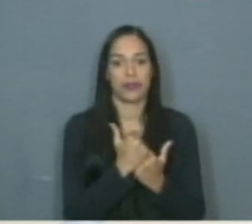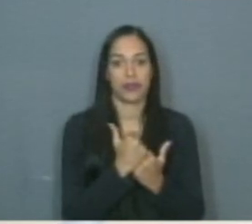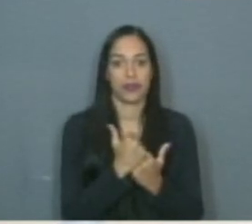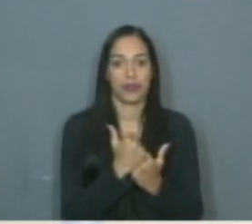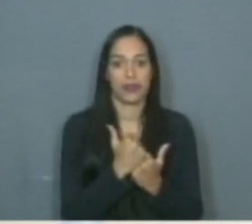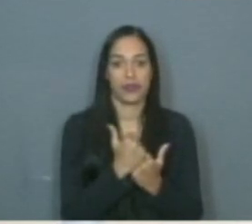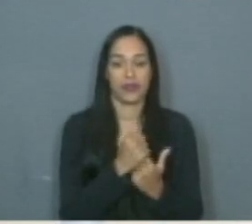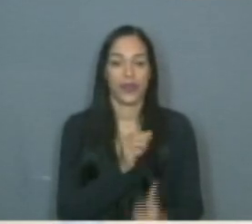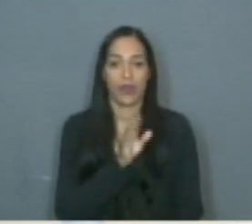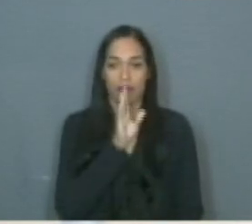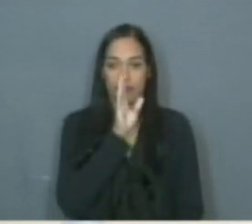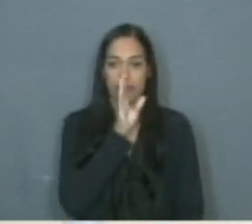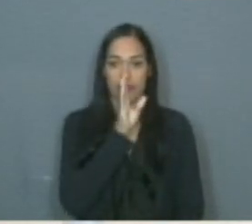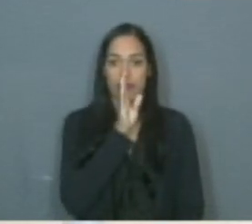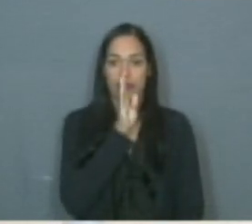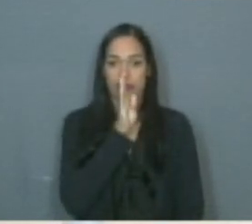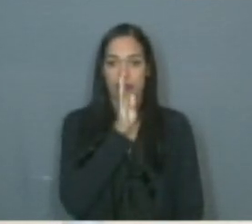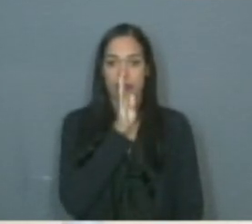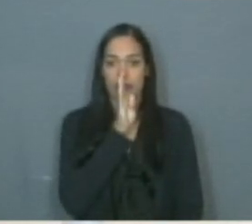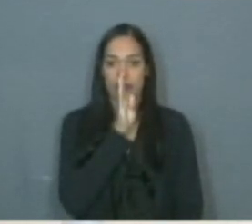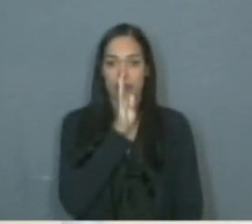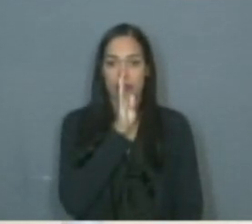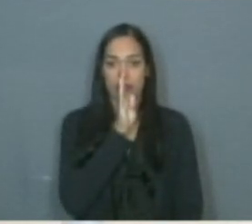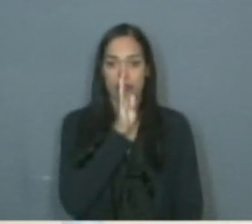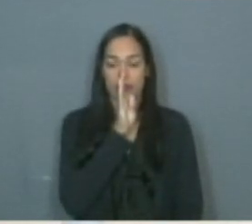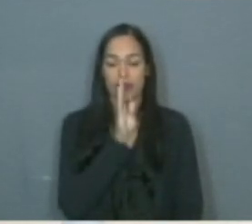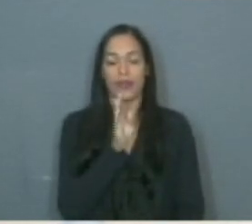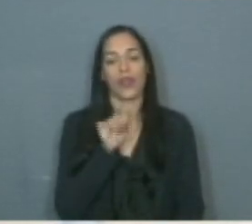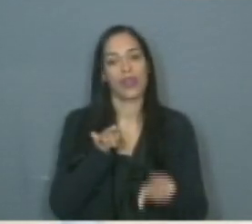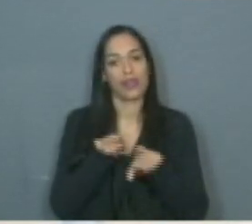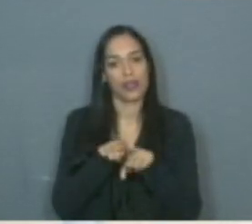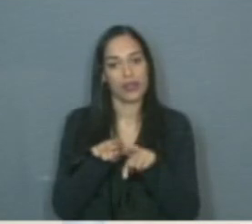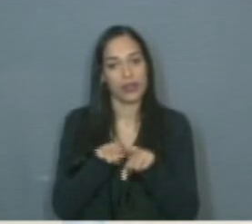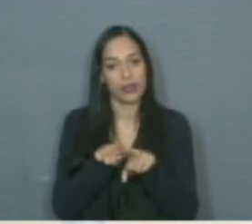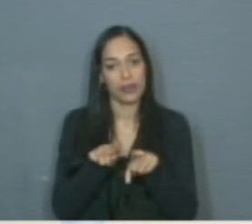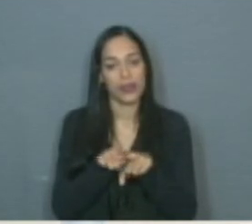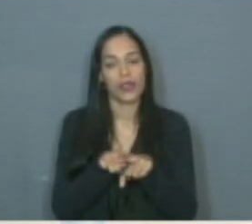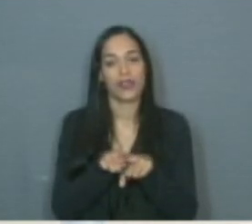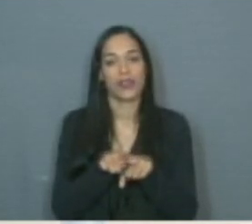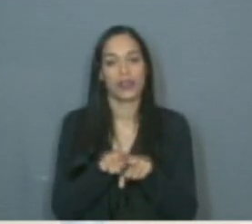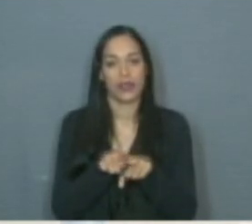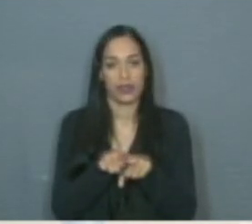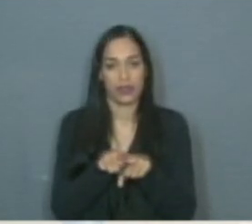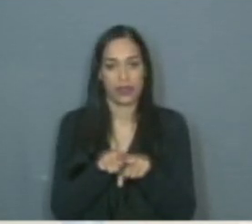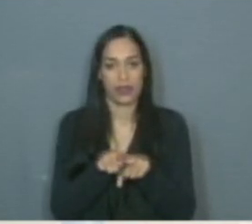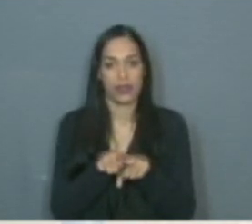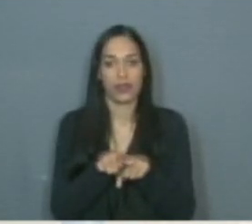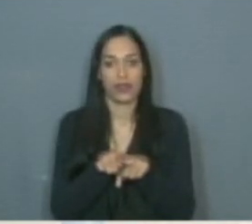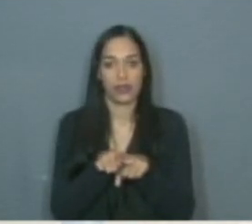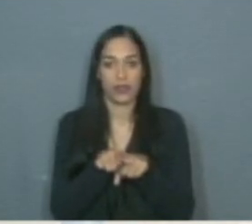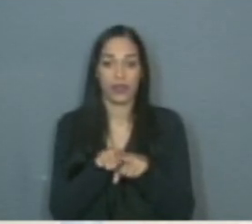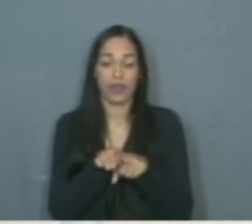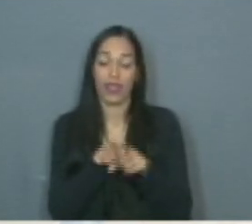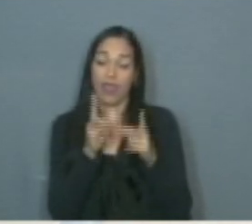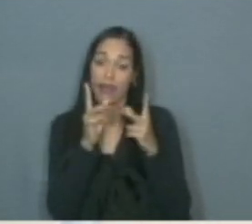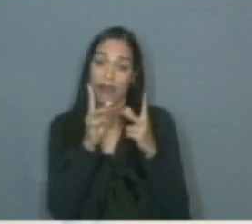ou calar-se, que é uma forma também de